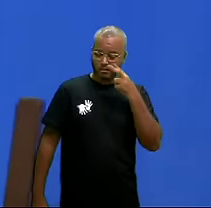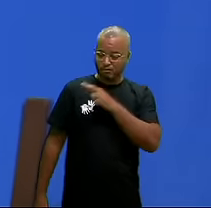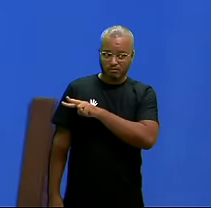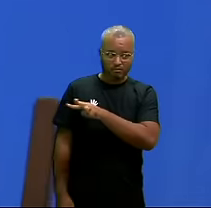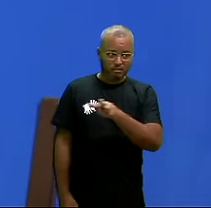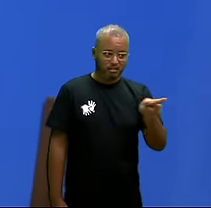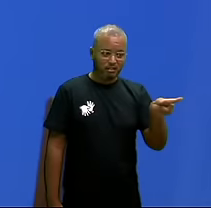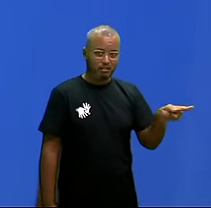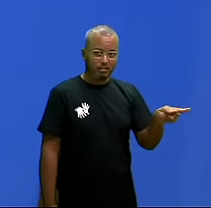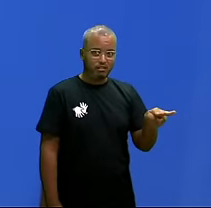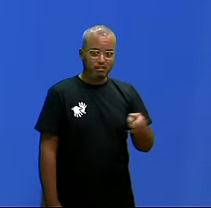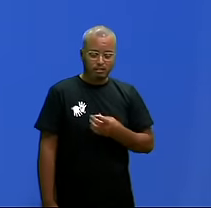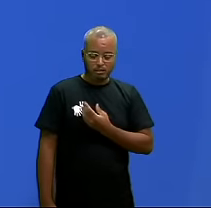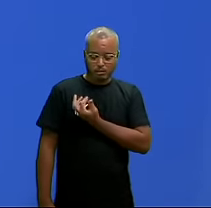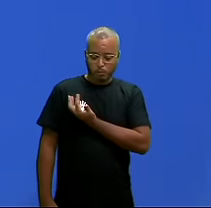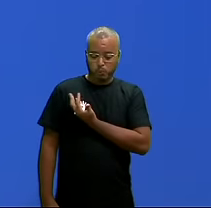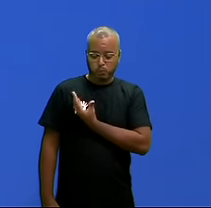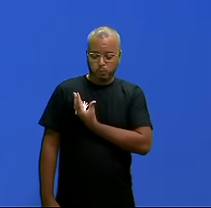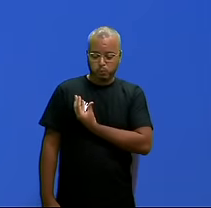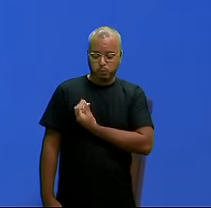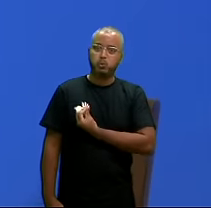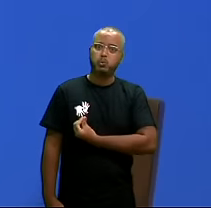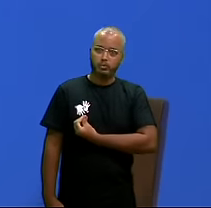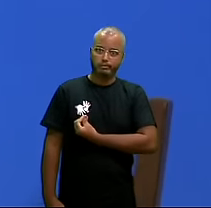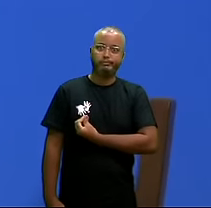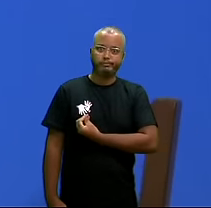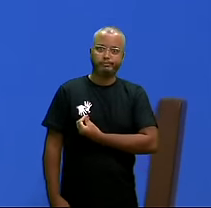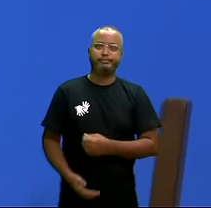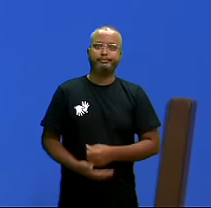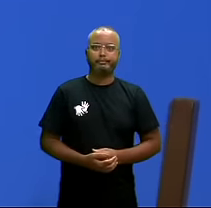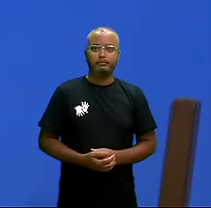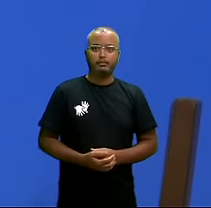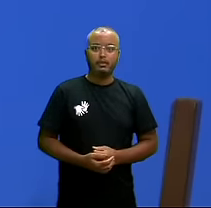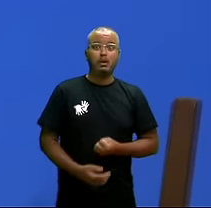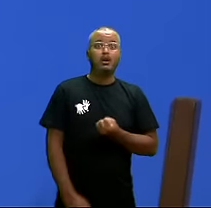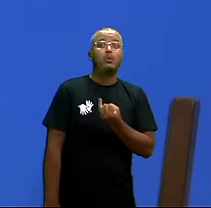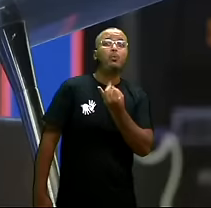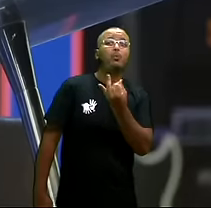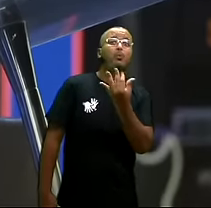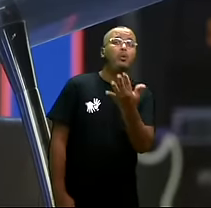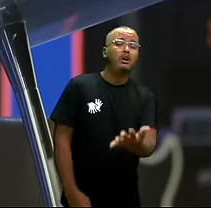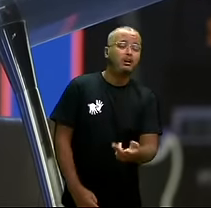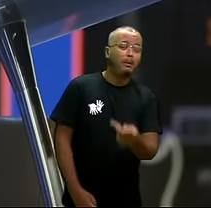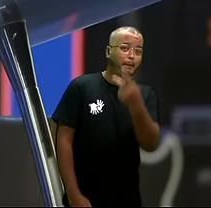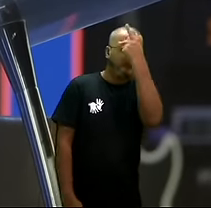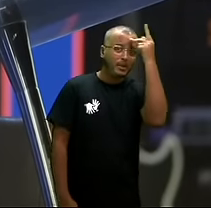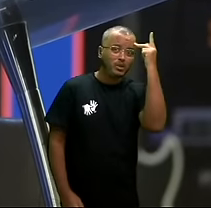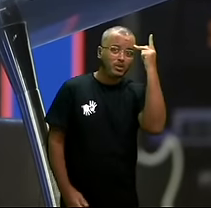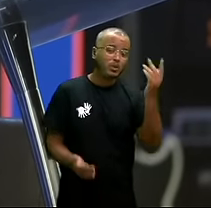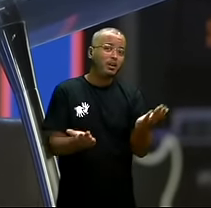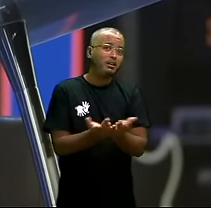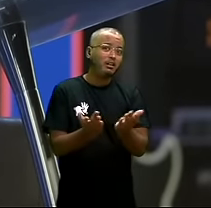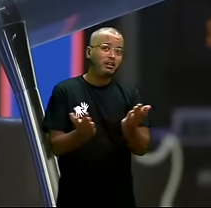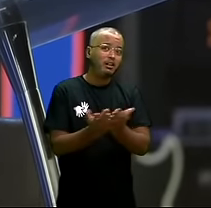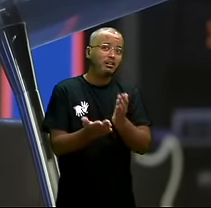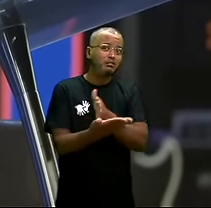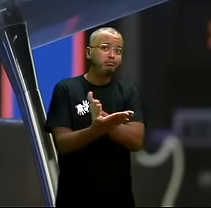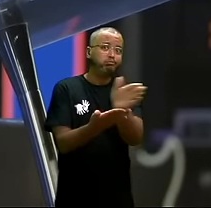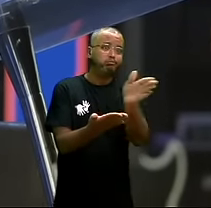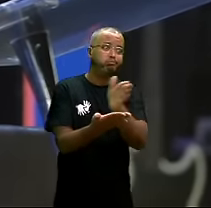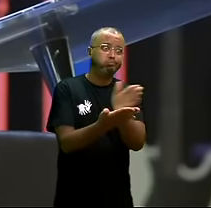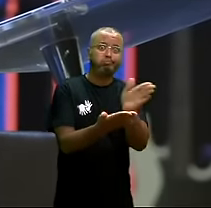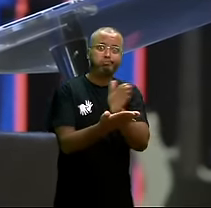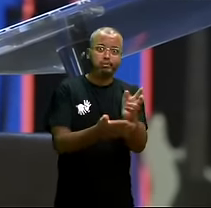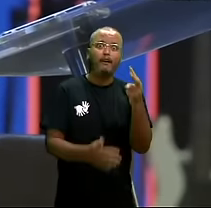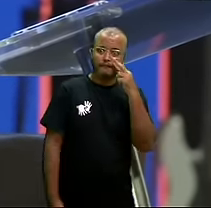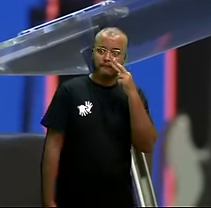de referência cristã que a gente tinha há pouco tempo atrás, que está apagando as luzes, e você fala, gente, nem crente é mais. Ou sou eu que estou vivendo nesse